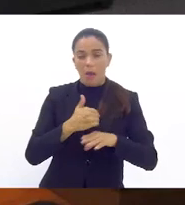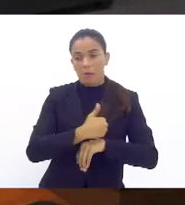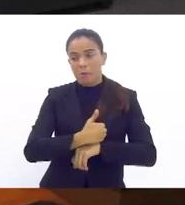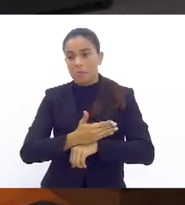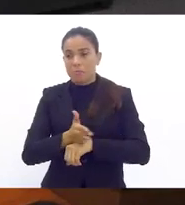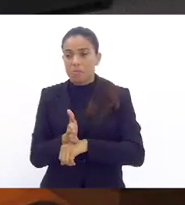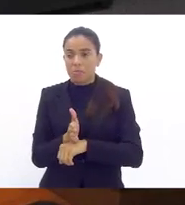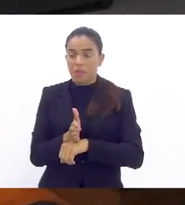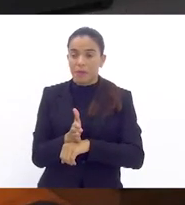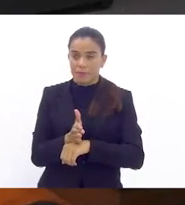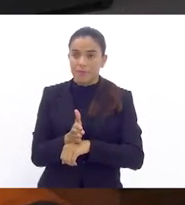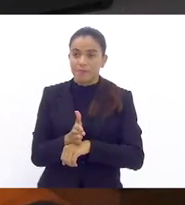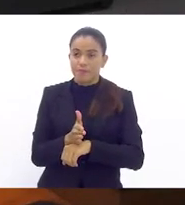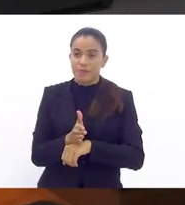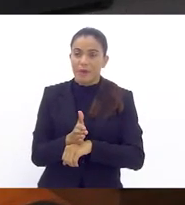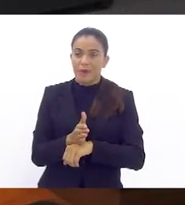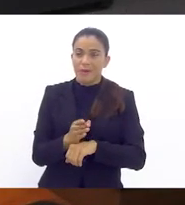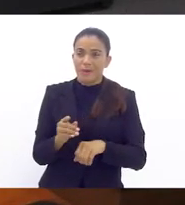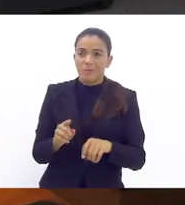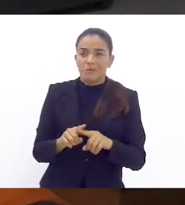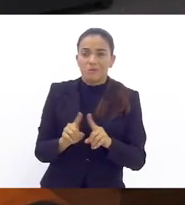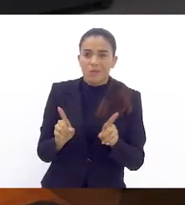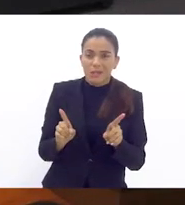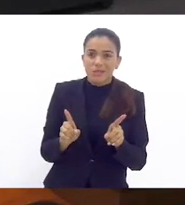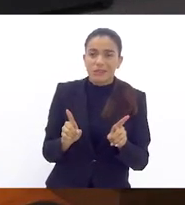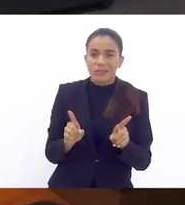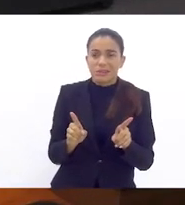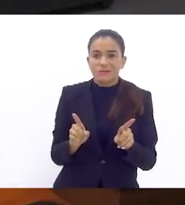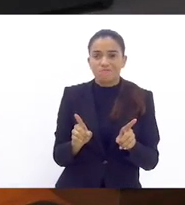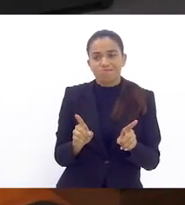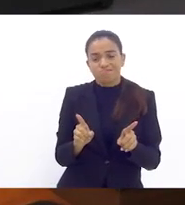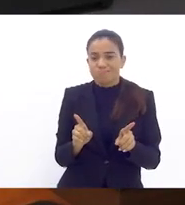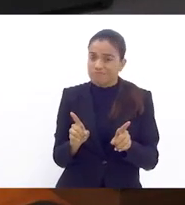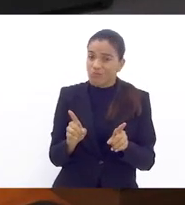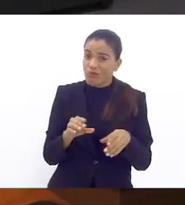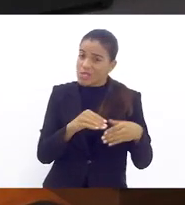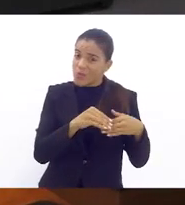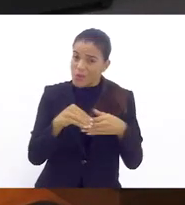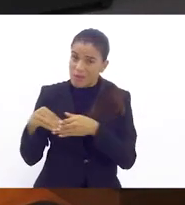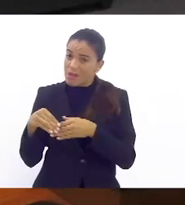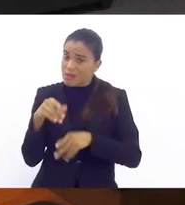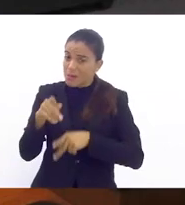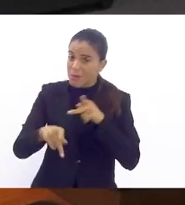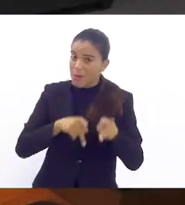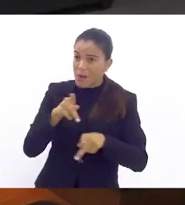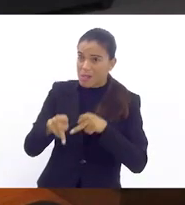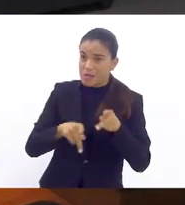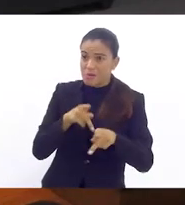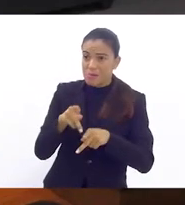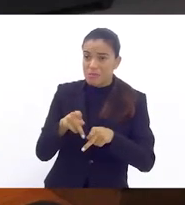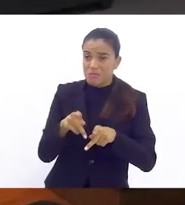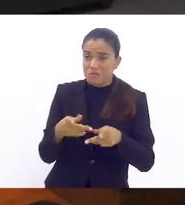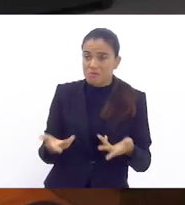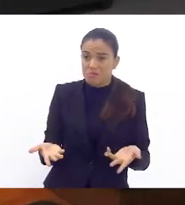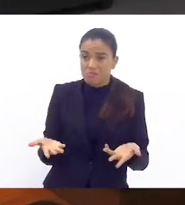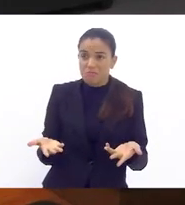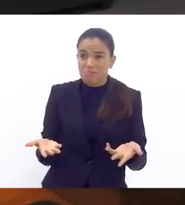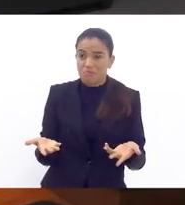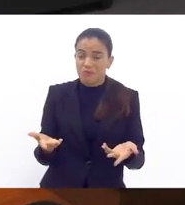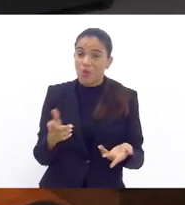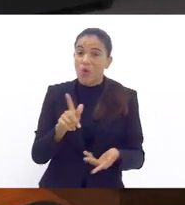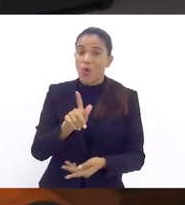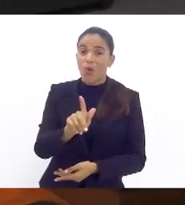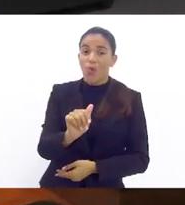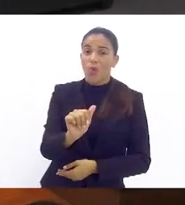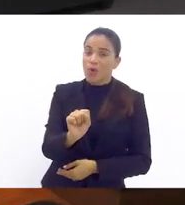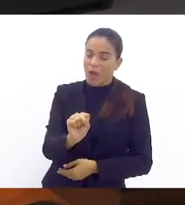fazer aqui uma. Vou até fazer uma indicação para a população, consumir algum gás. O gás já